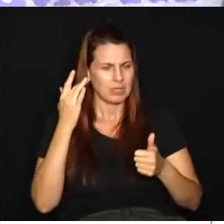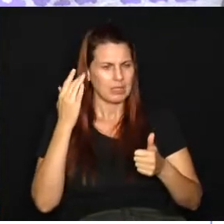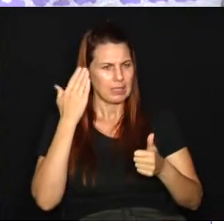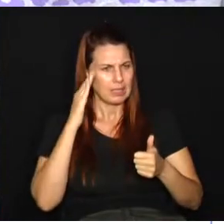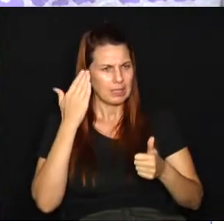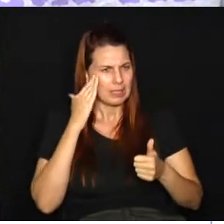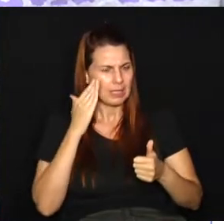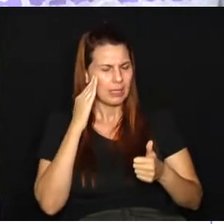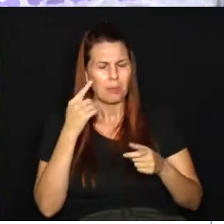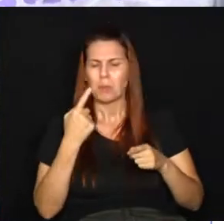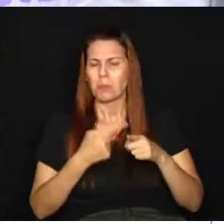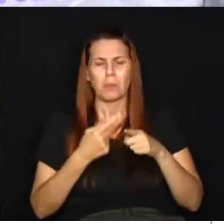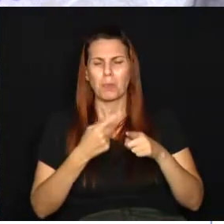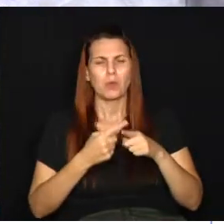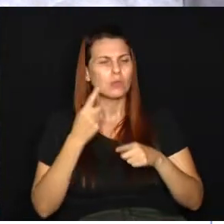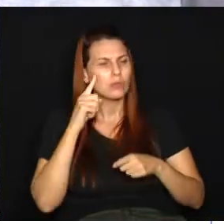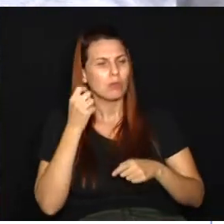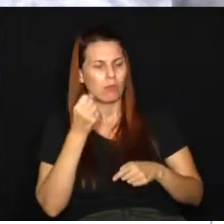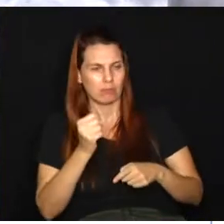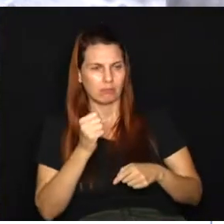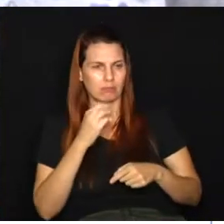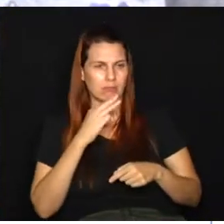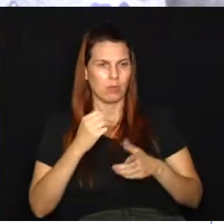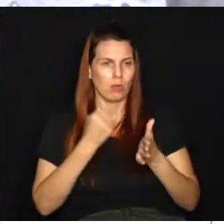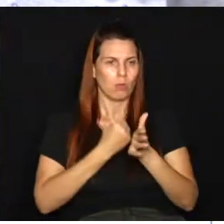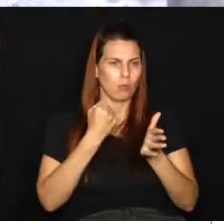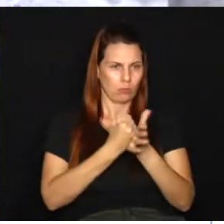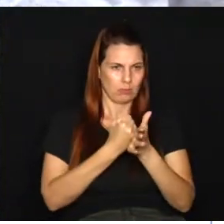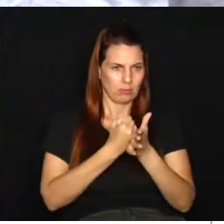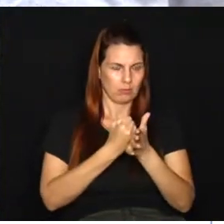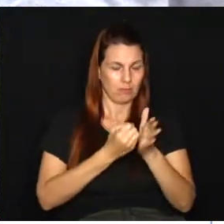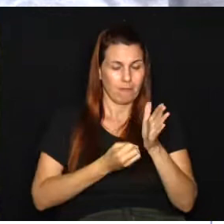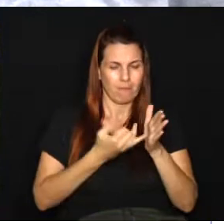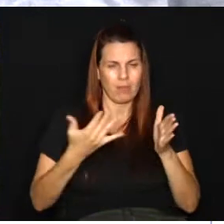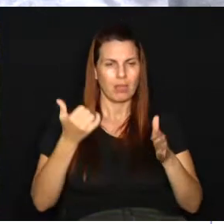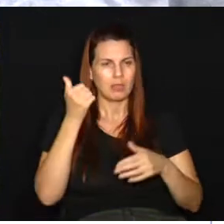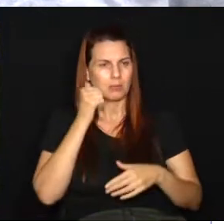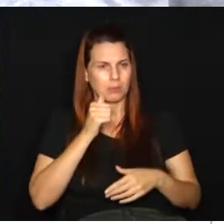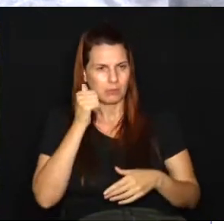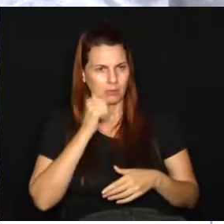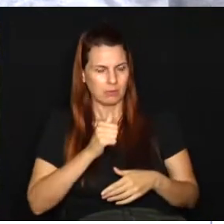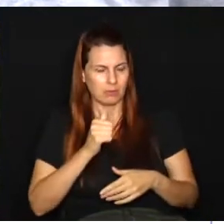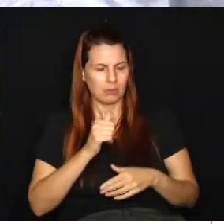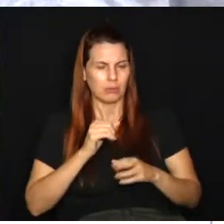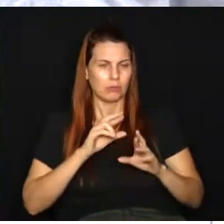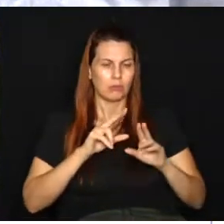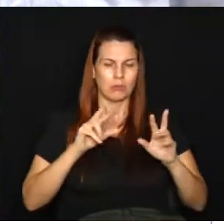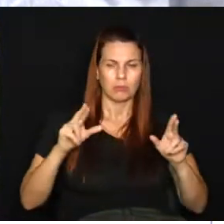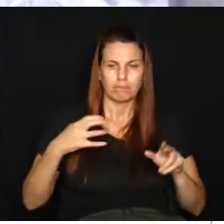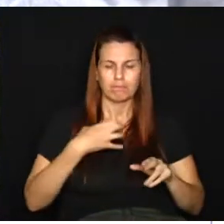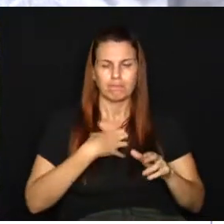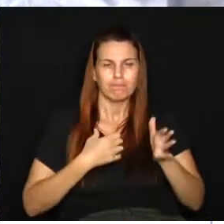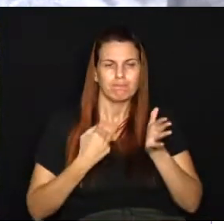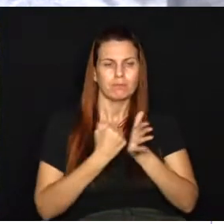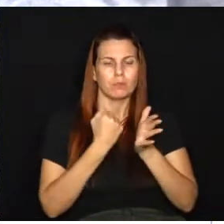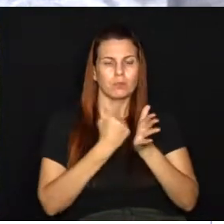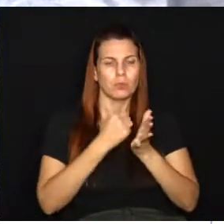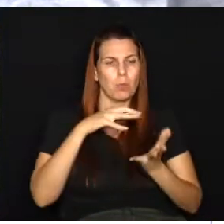Mulheres. E, né, das mulheres, não só de uma mulher só, das várias mulheres que estão lutando de formas diferentes aí pelo